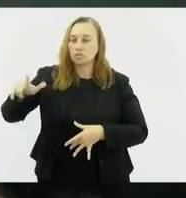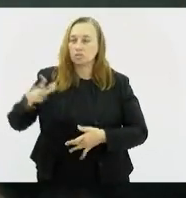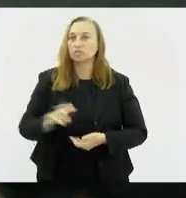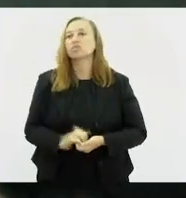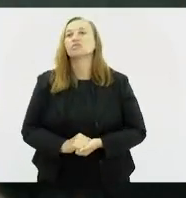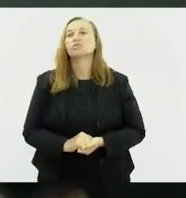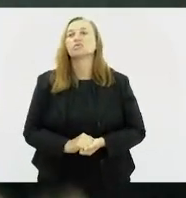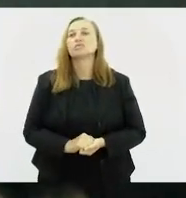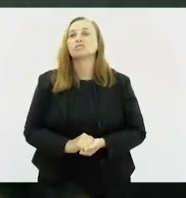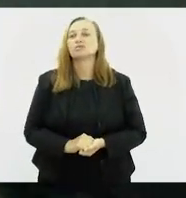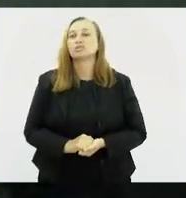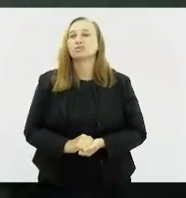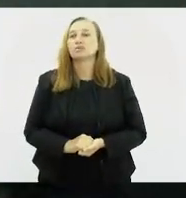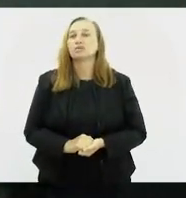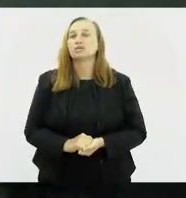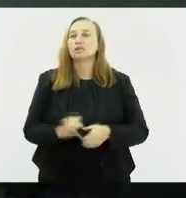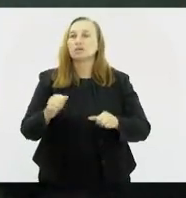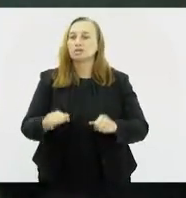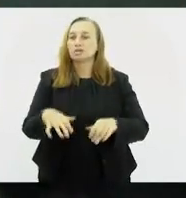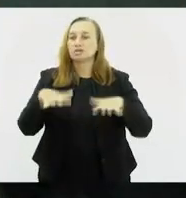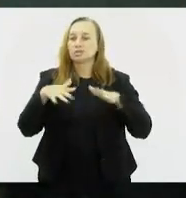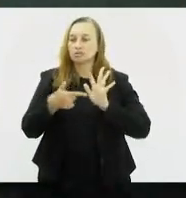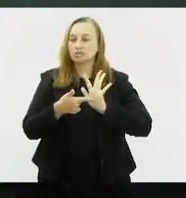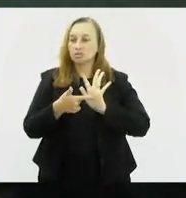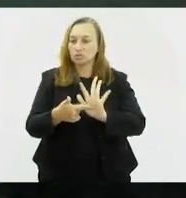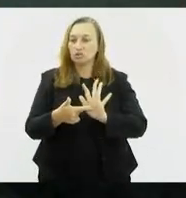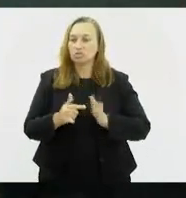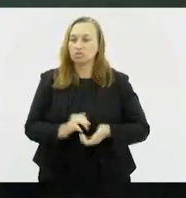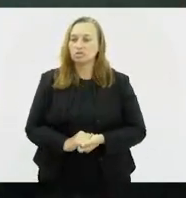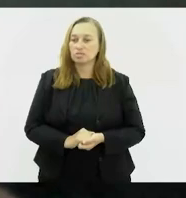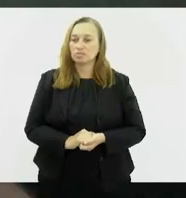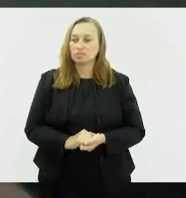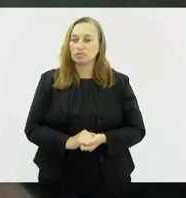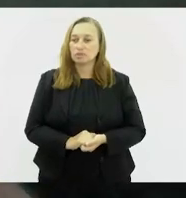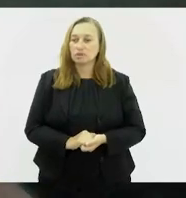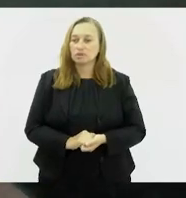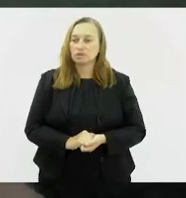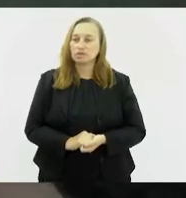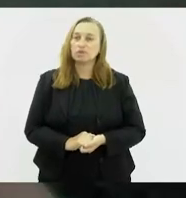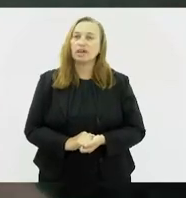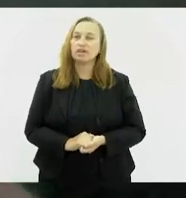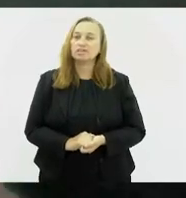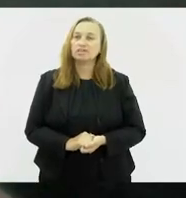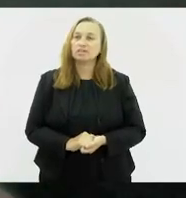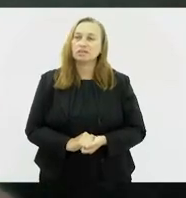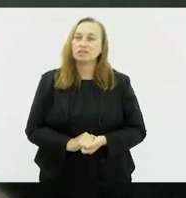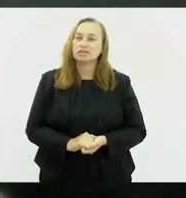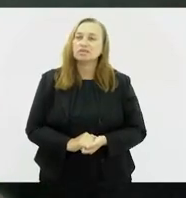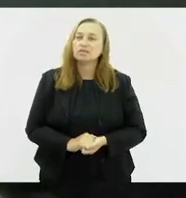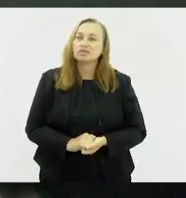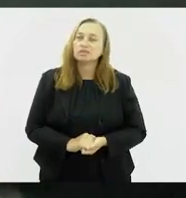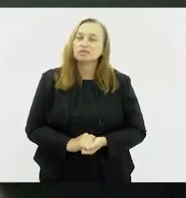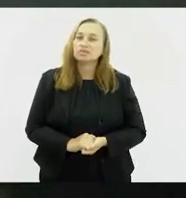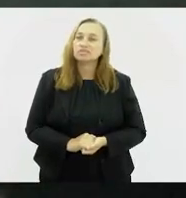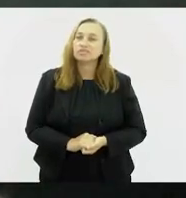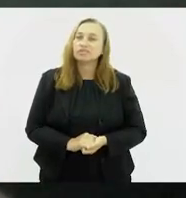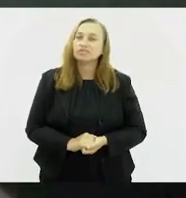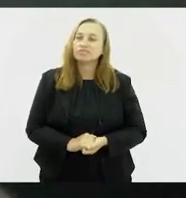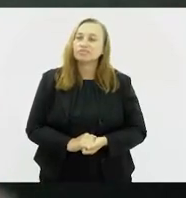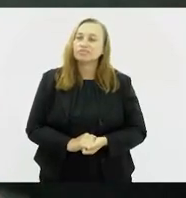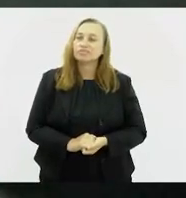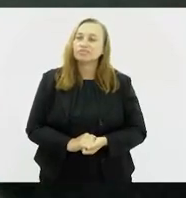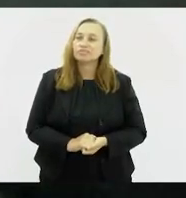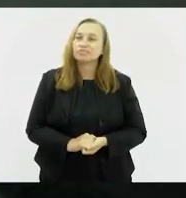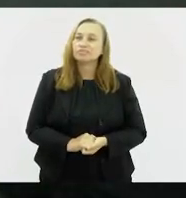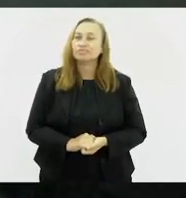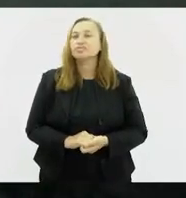a audiência aqui mostre. Próximo. O serviço público está fazendo o seu papel, e mais do que